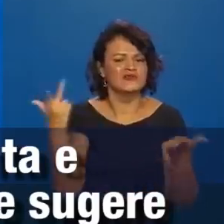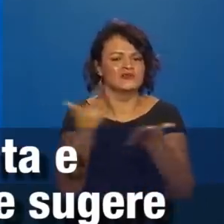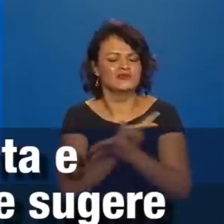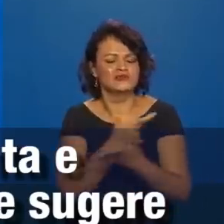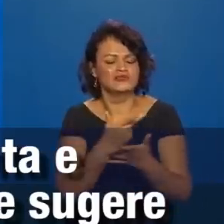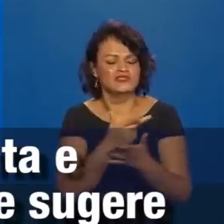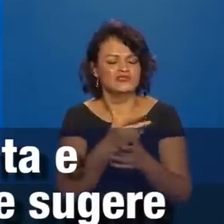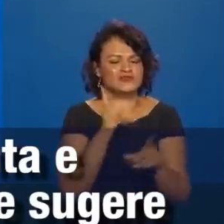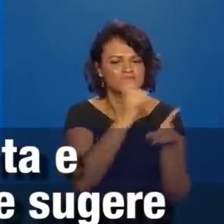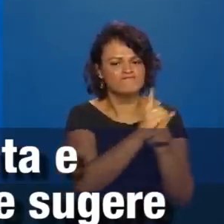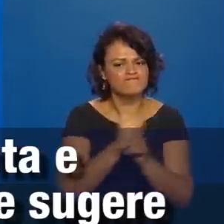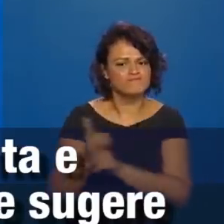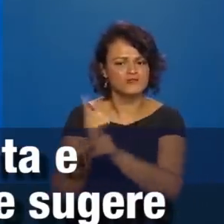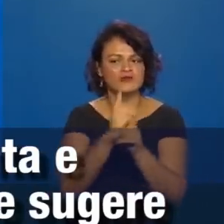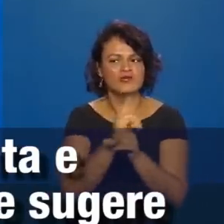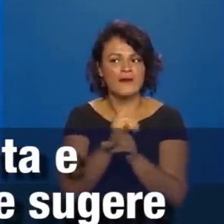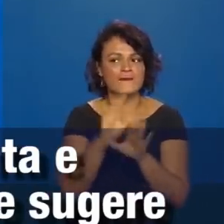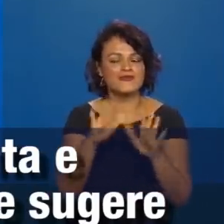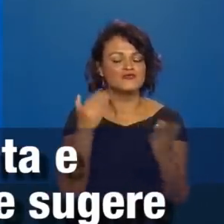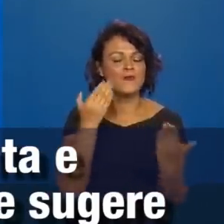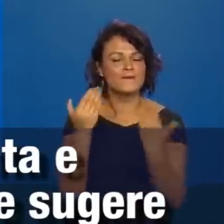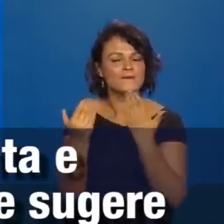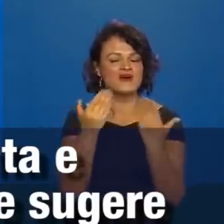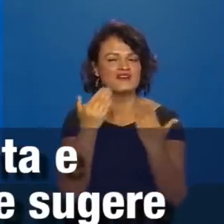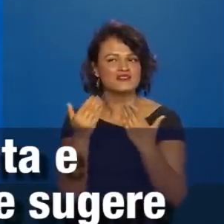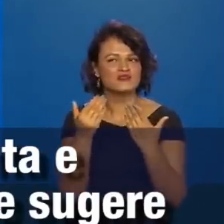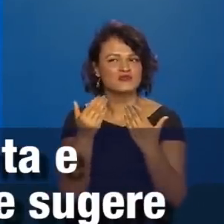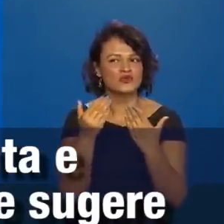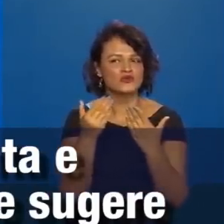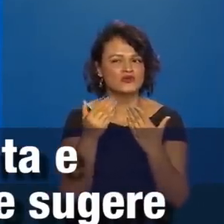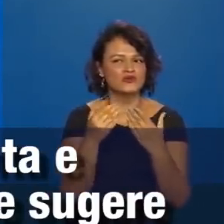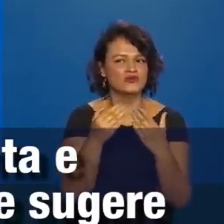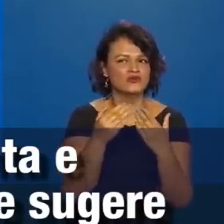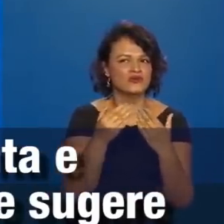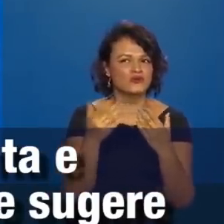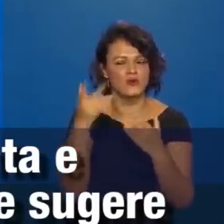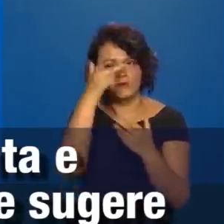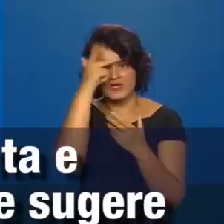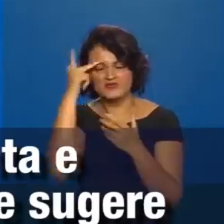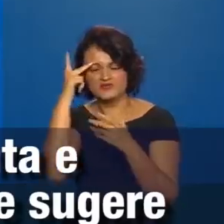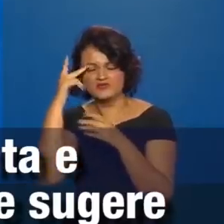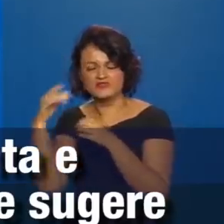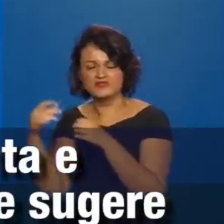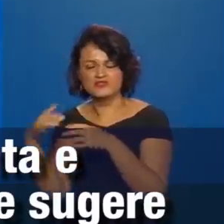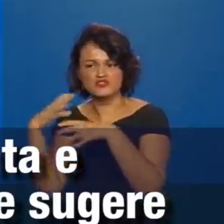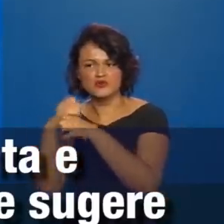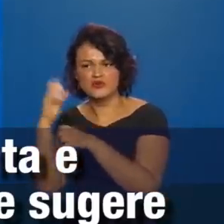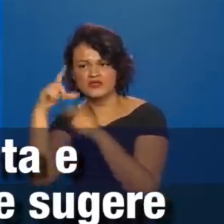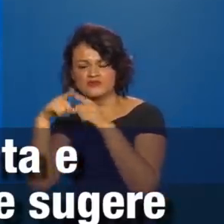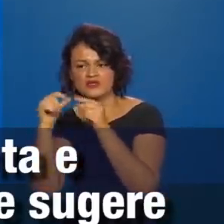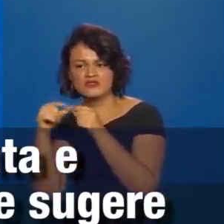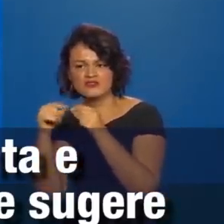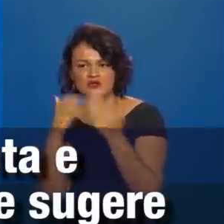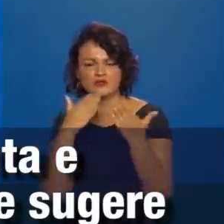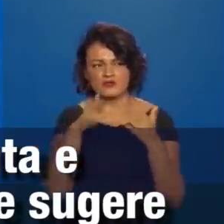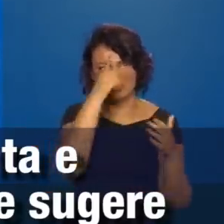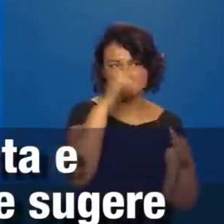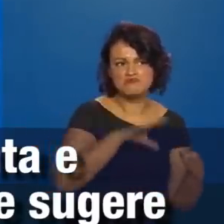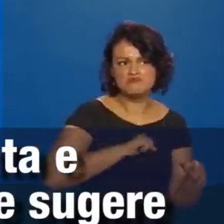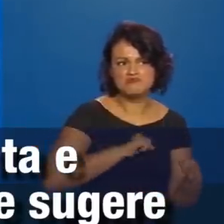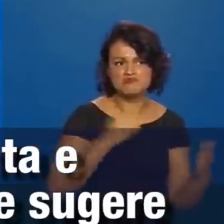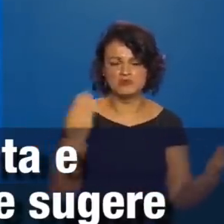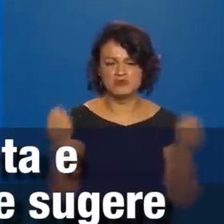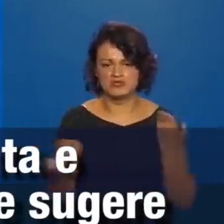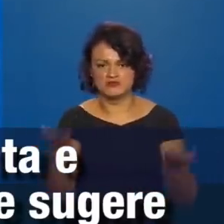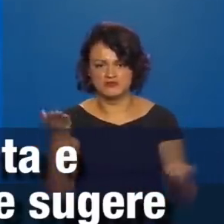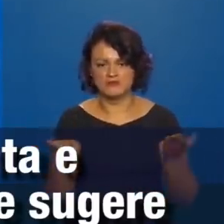casos em comparação com a proporção de população de cada local. É fato, eu sou um cidadão do Distrito Federal, eu